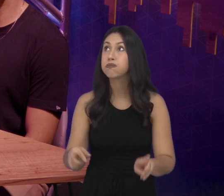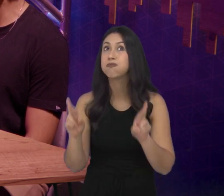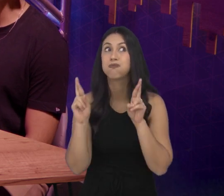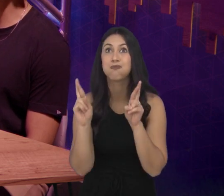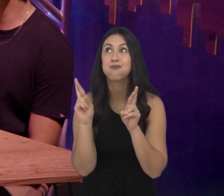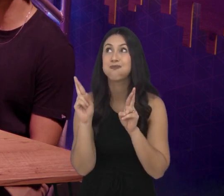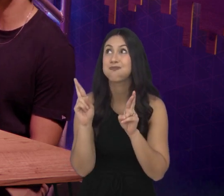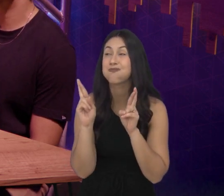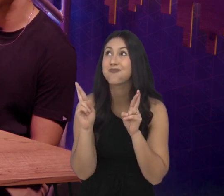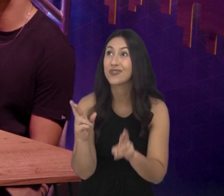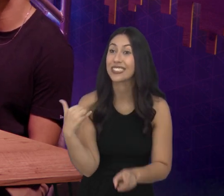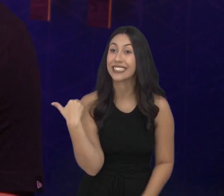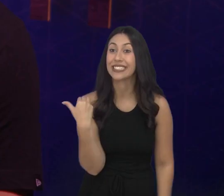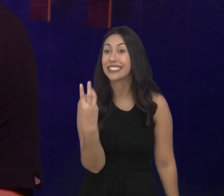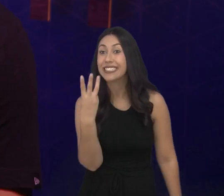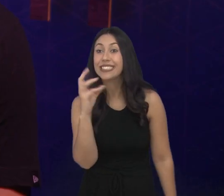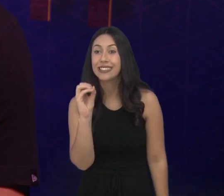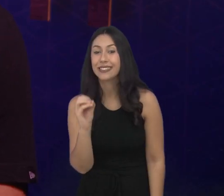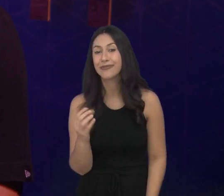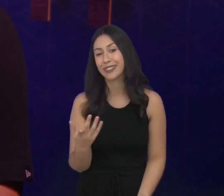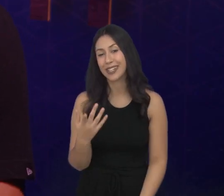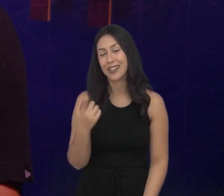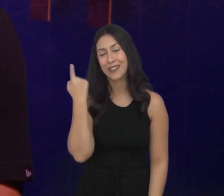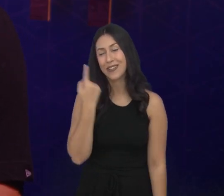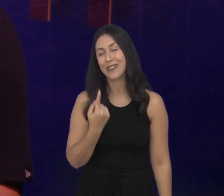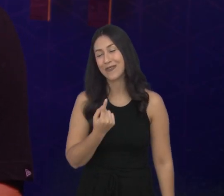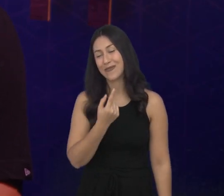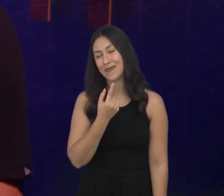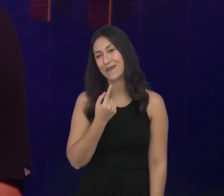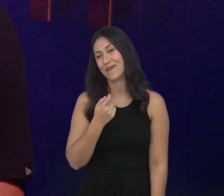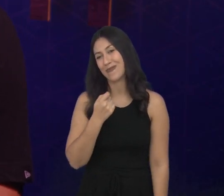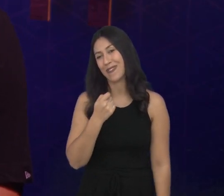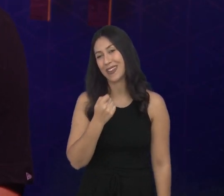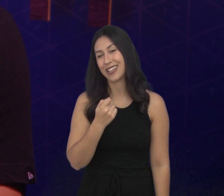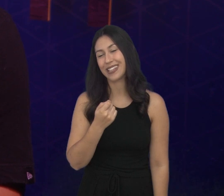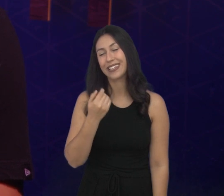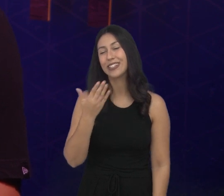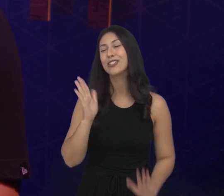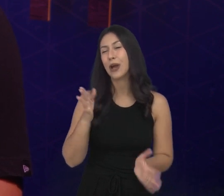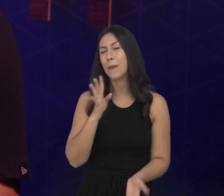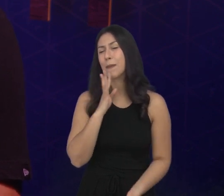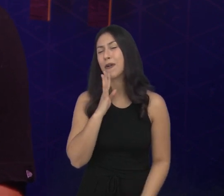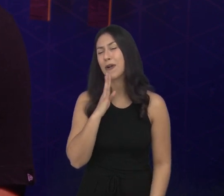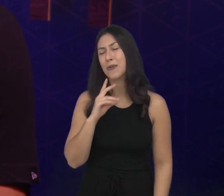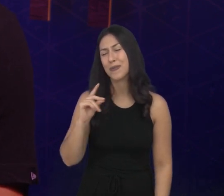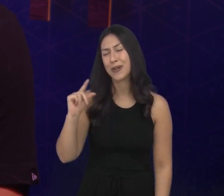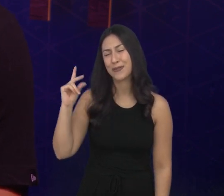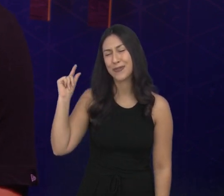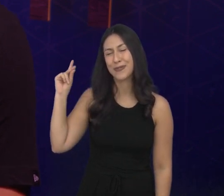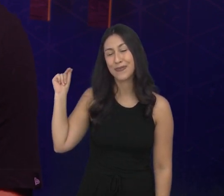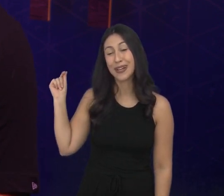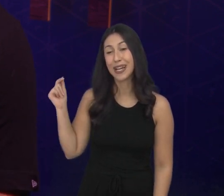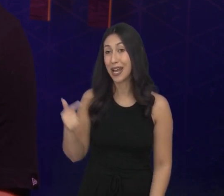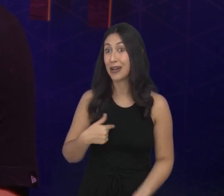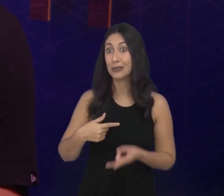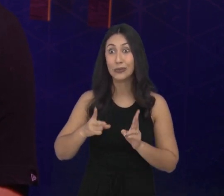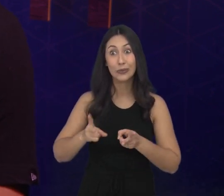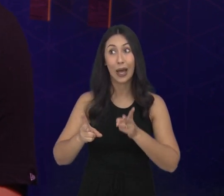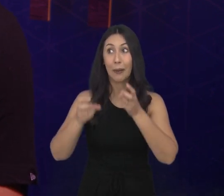assim, eu coloquei tanta expectativa, Vicky, pros 30 anos. A Vicky me conhece há um tempo e eu falava dos meus 30 anos pra ela há muito